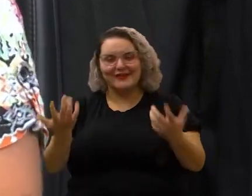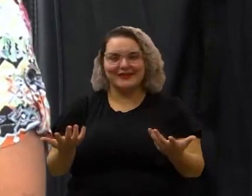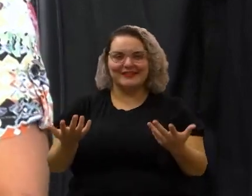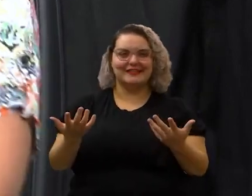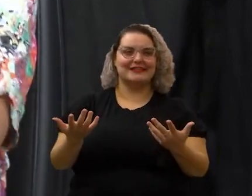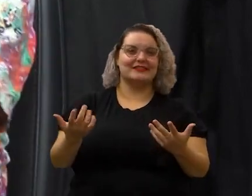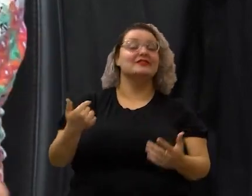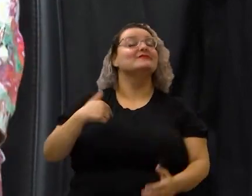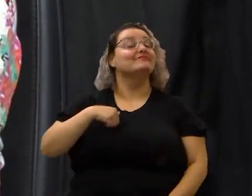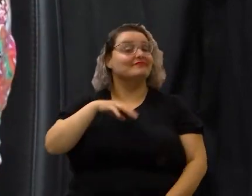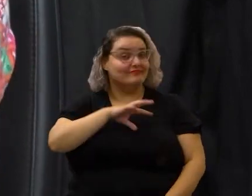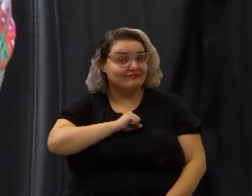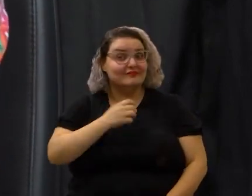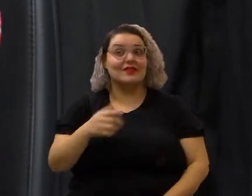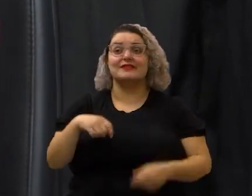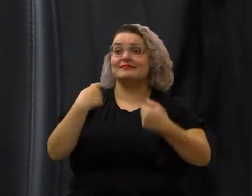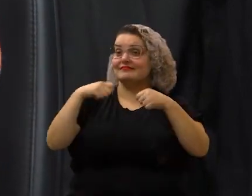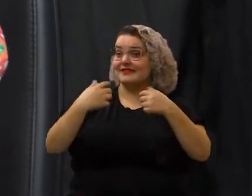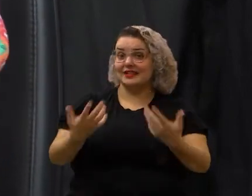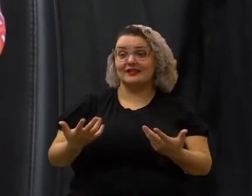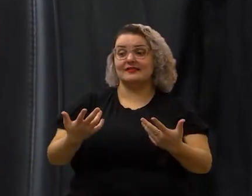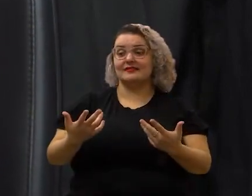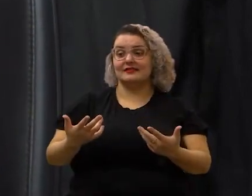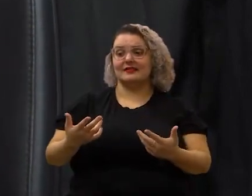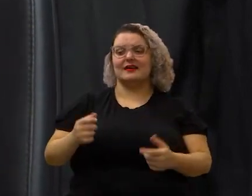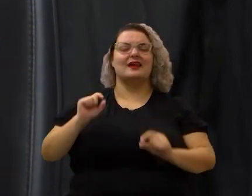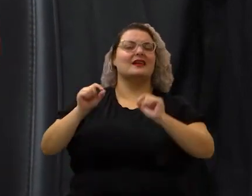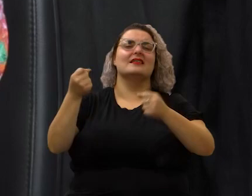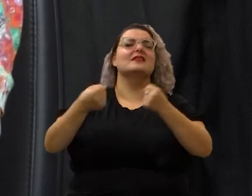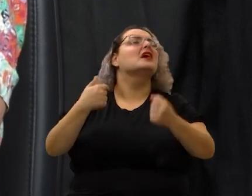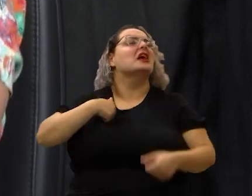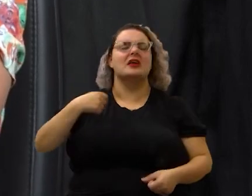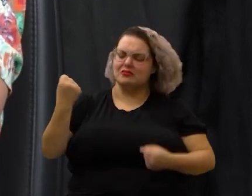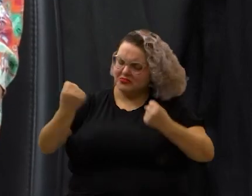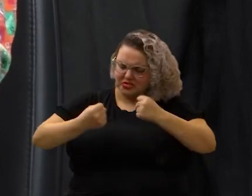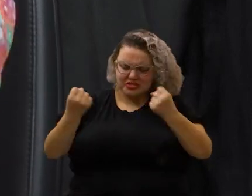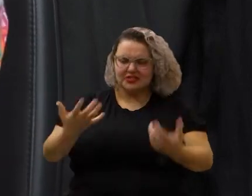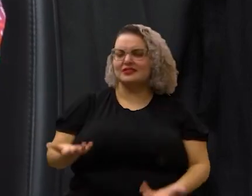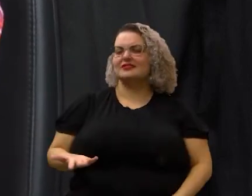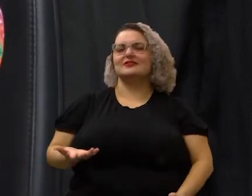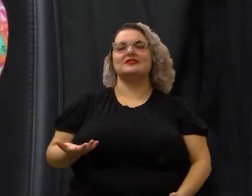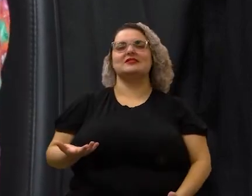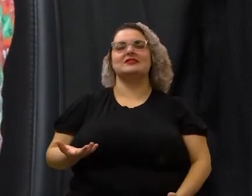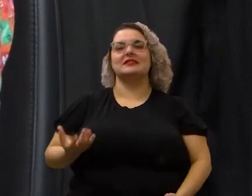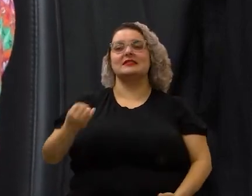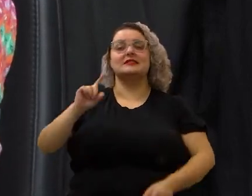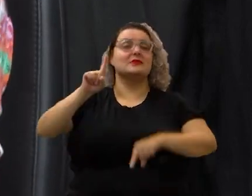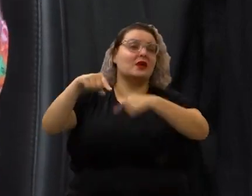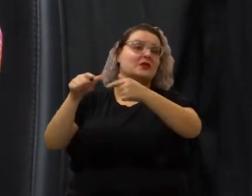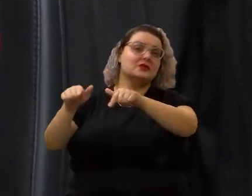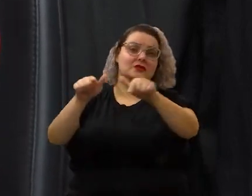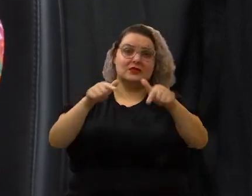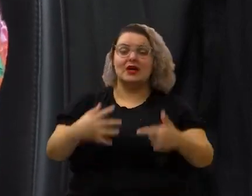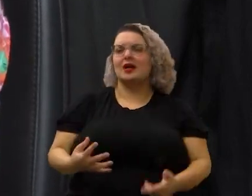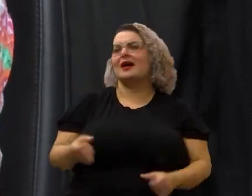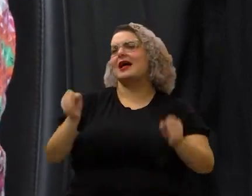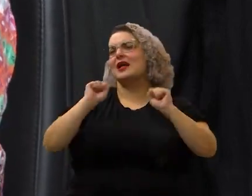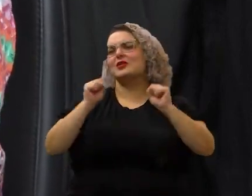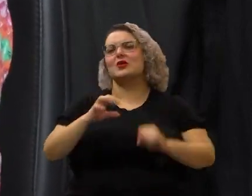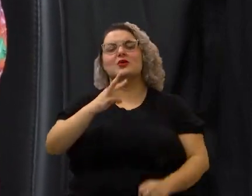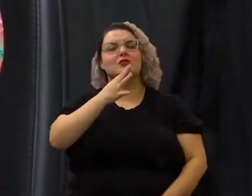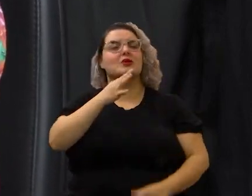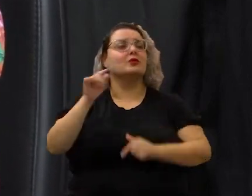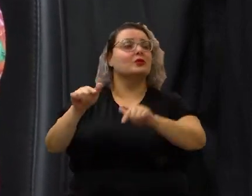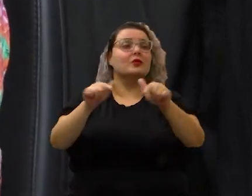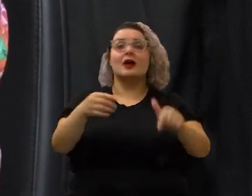estrada. E gosto, se precisar, assim, aquela coisa. Quem vai dirigir? Eu dirijo. Ainda mais se estiver indo para outros lugares. Adoro